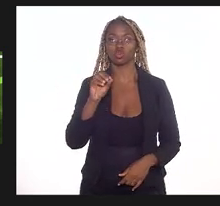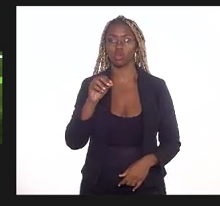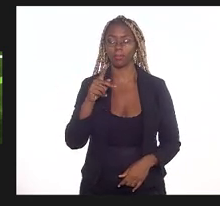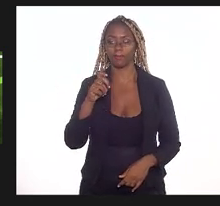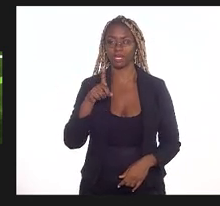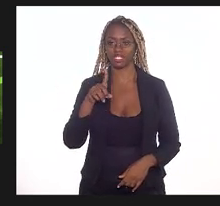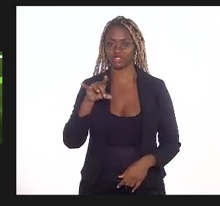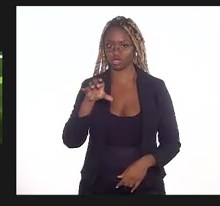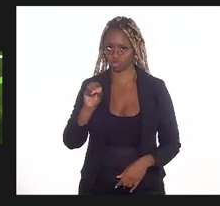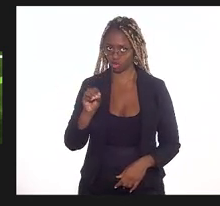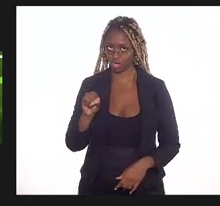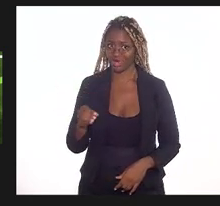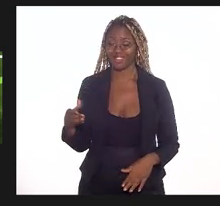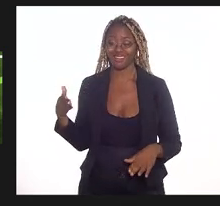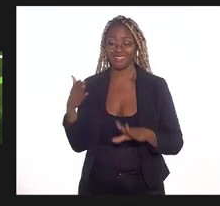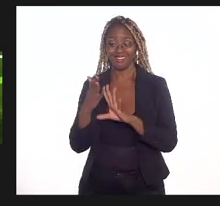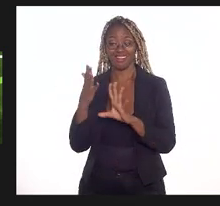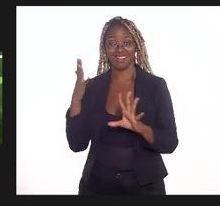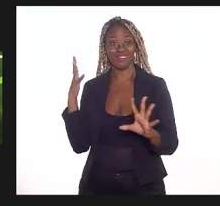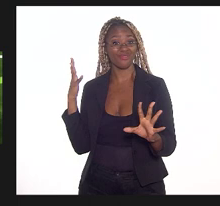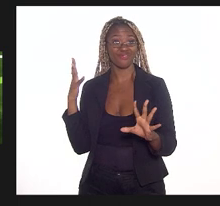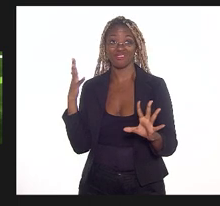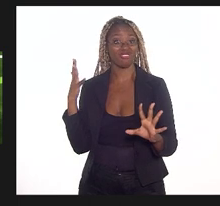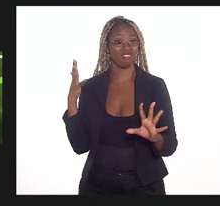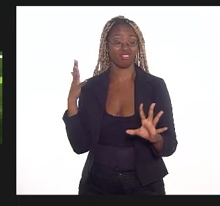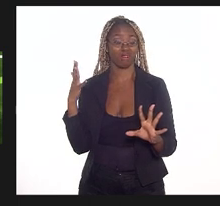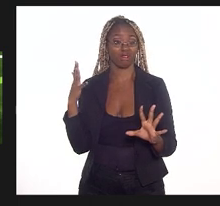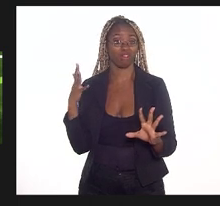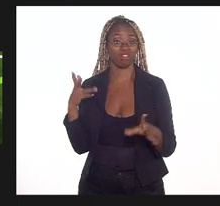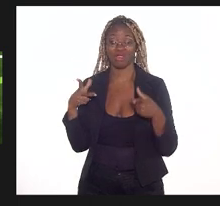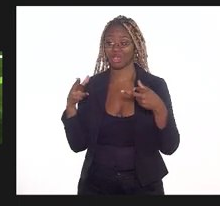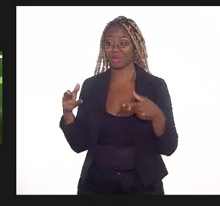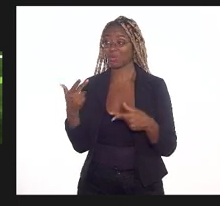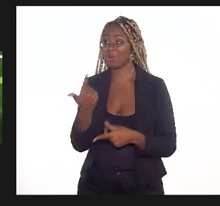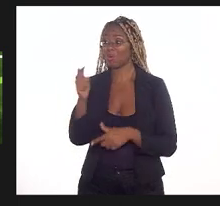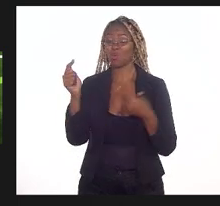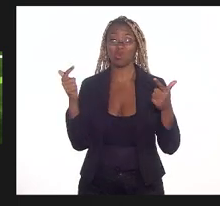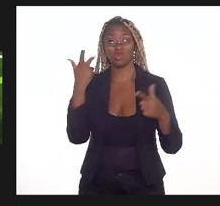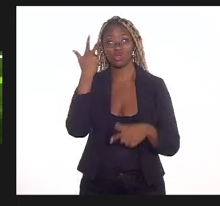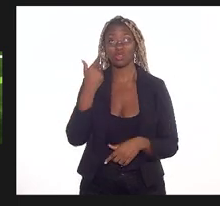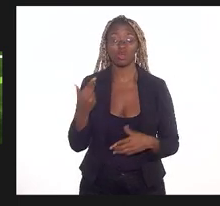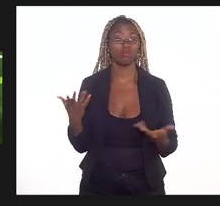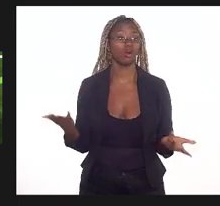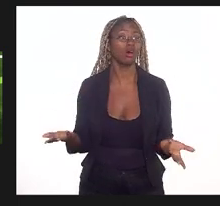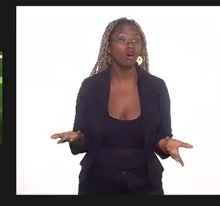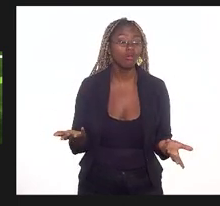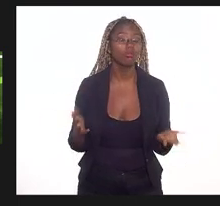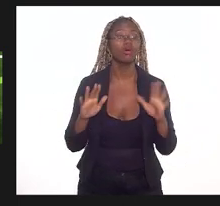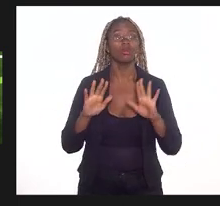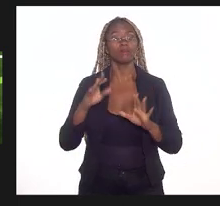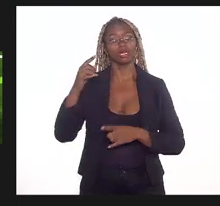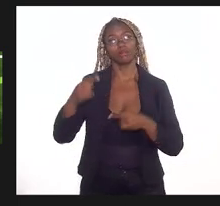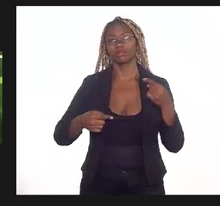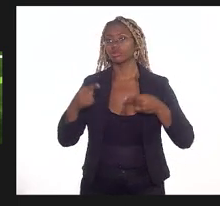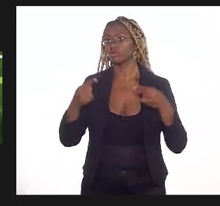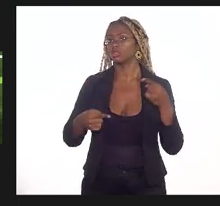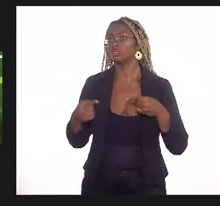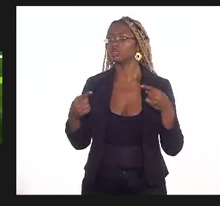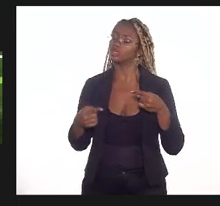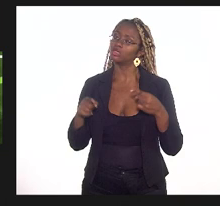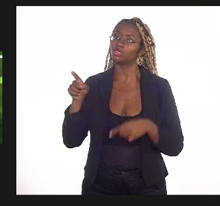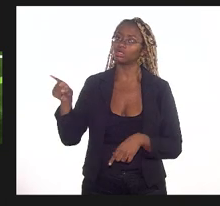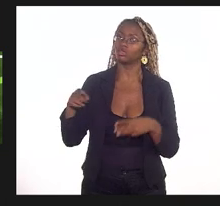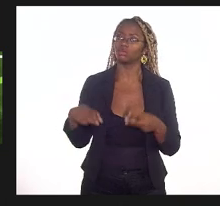na fila da regulação como um paciente ortopédico qualquer. E isso, pela própria política, pela diretriz do Ministério